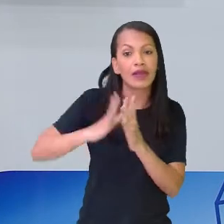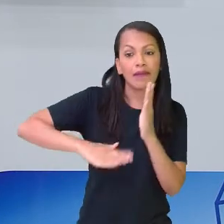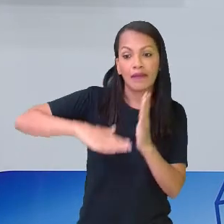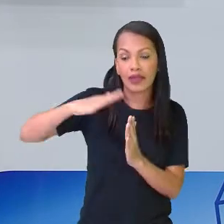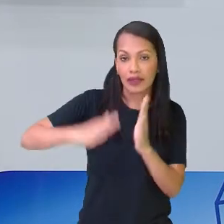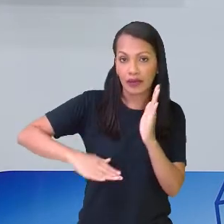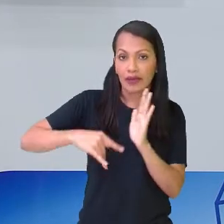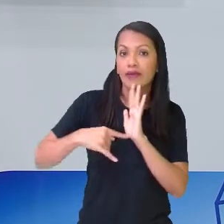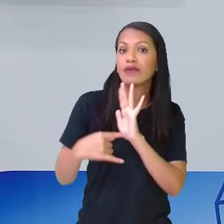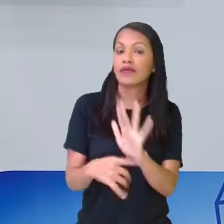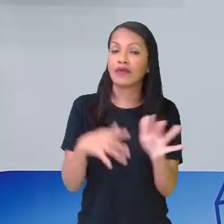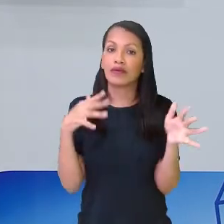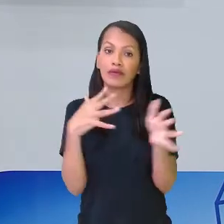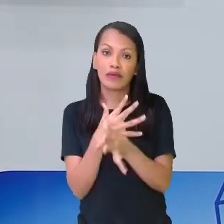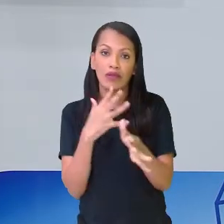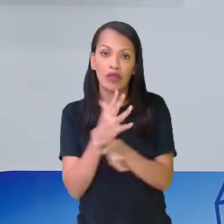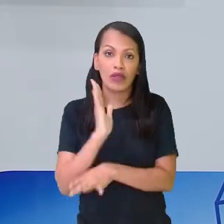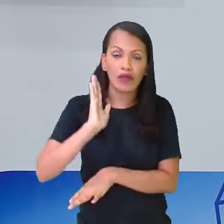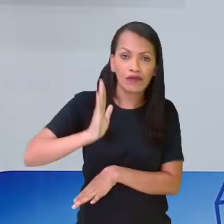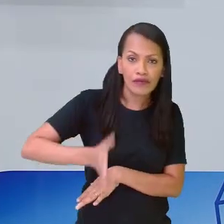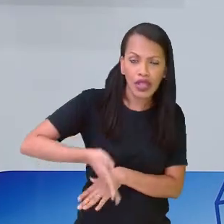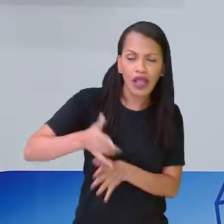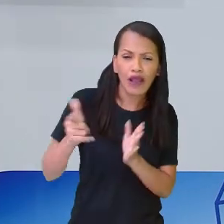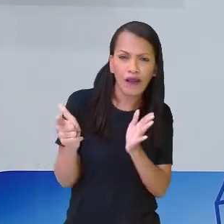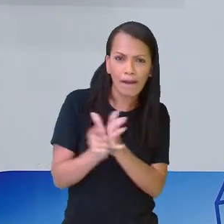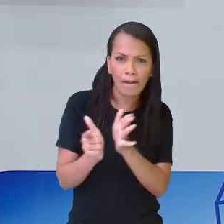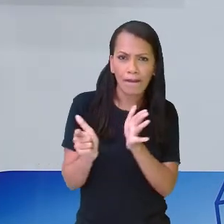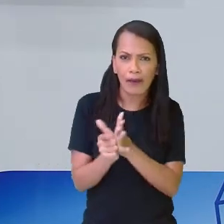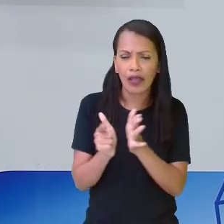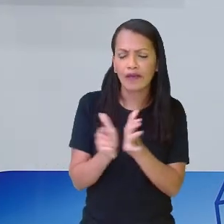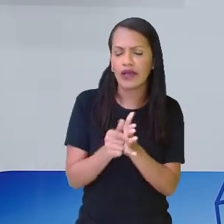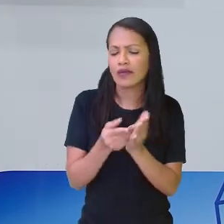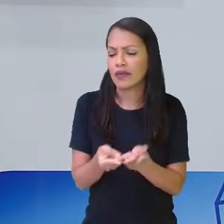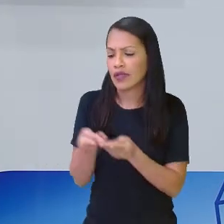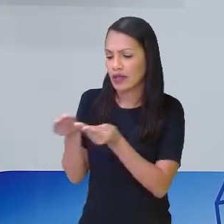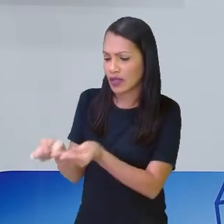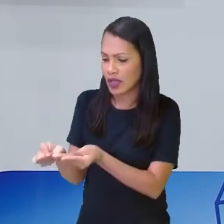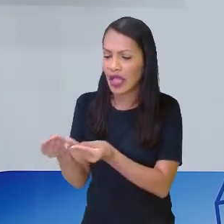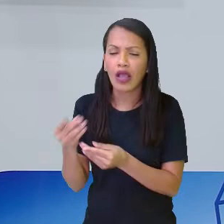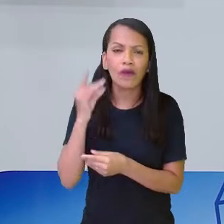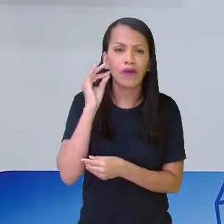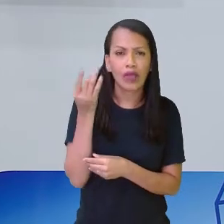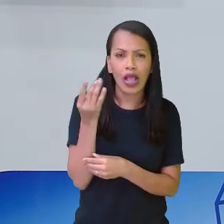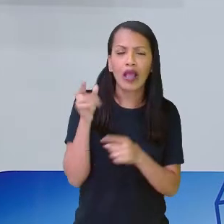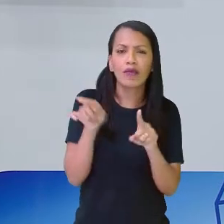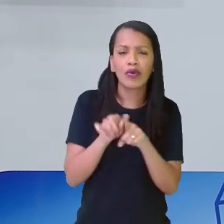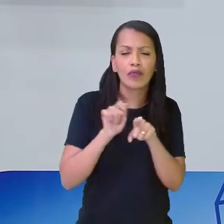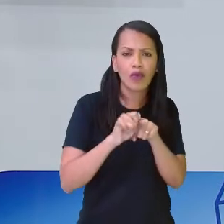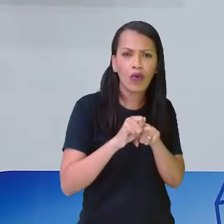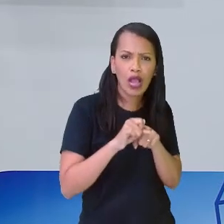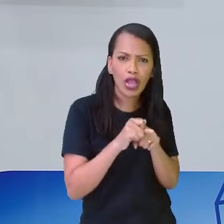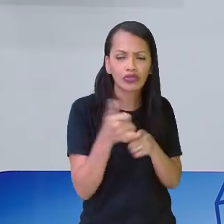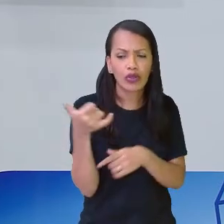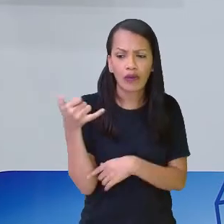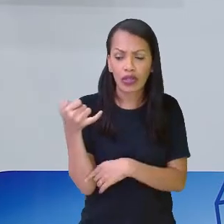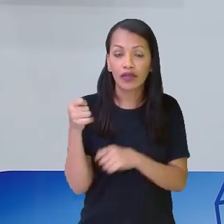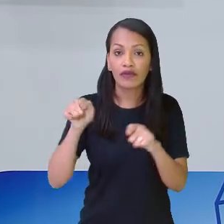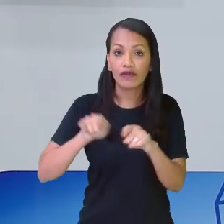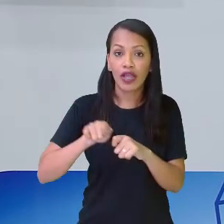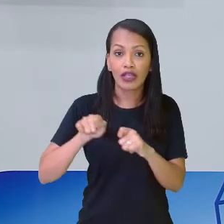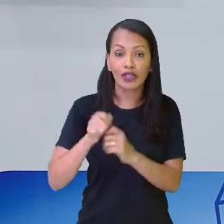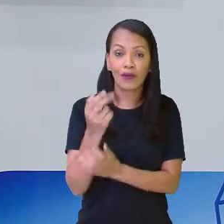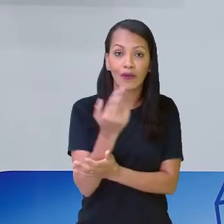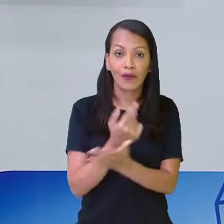na nossa cidade, inclusive já separa aí uma folha, separa um lápis, uma caneta. A gente vai fazer um desenho hoje